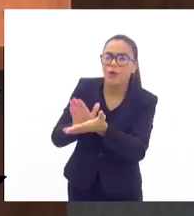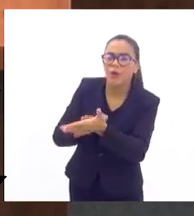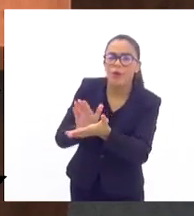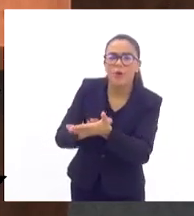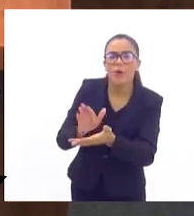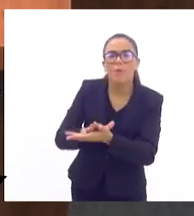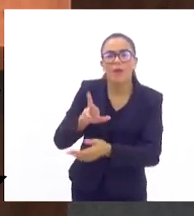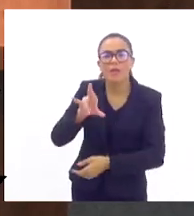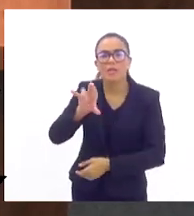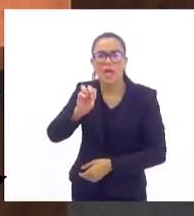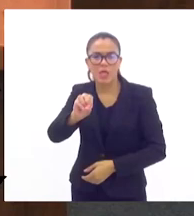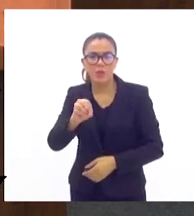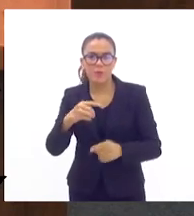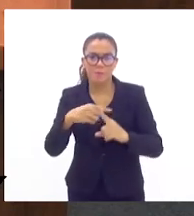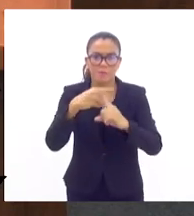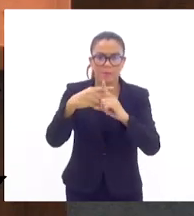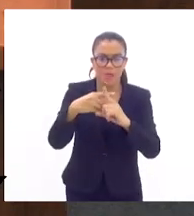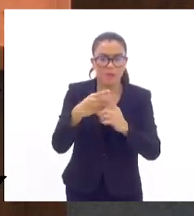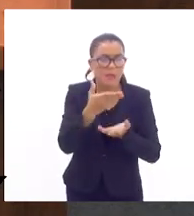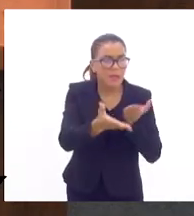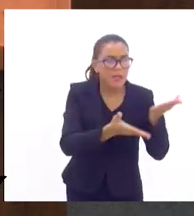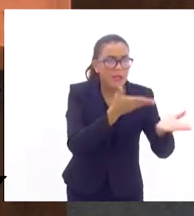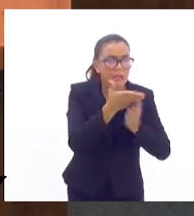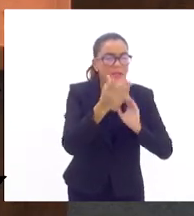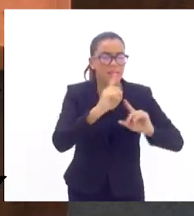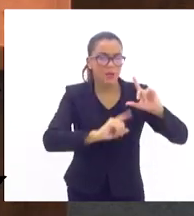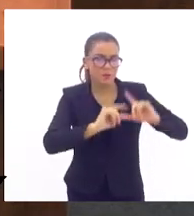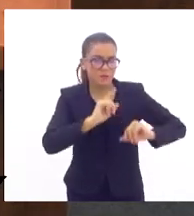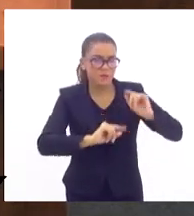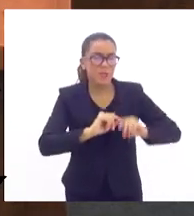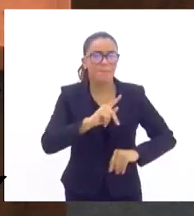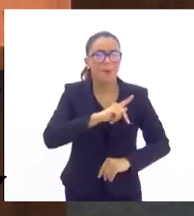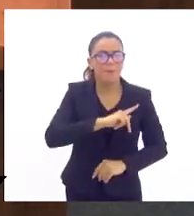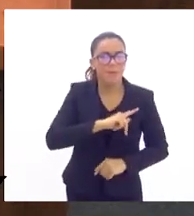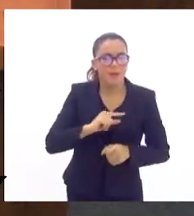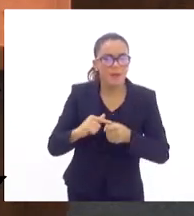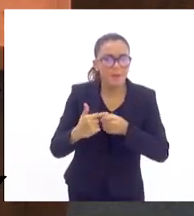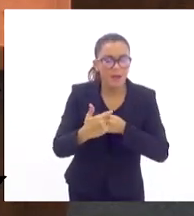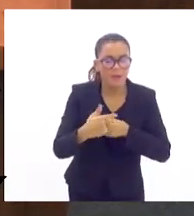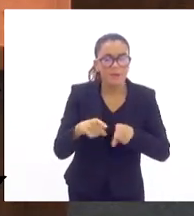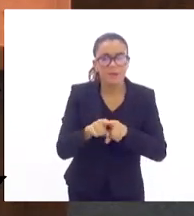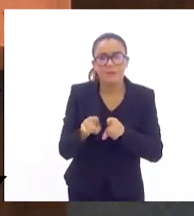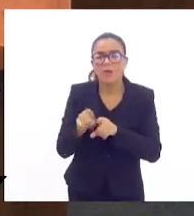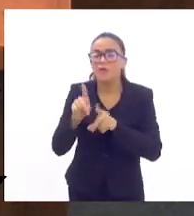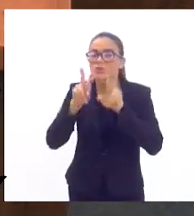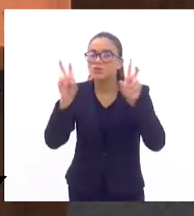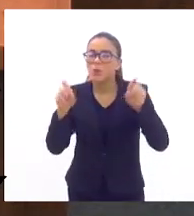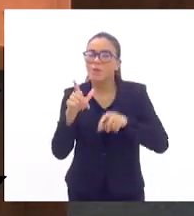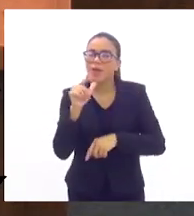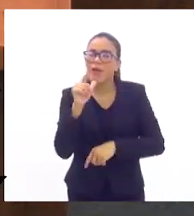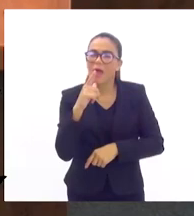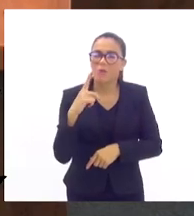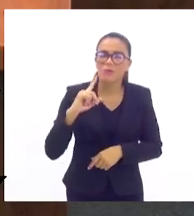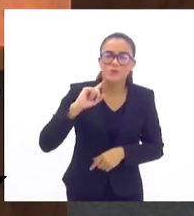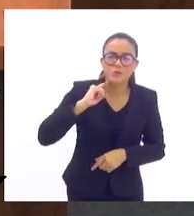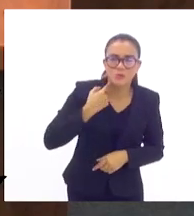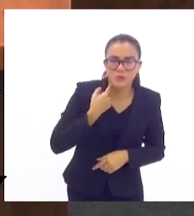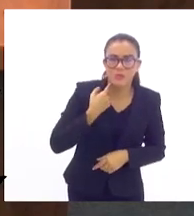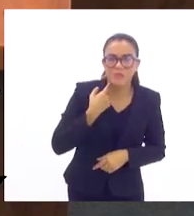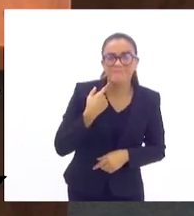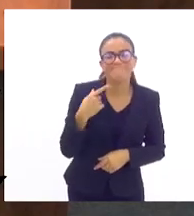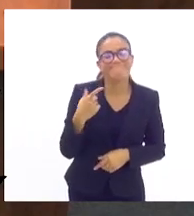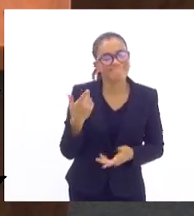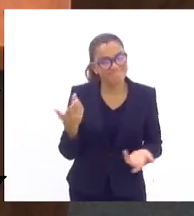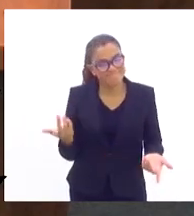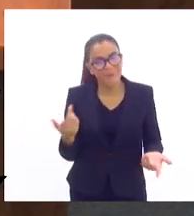reservatório para funcionar, para poder atender o bairro Palmeiras e o bairro Cruzeiro. Com relação ao esgoto, deputado Jari, é muito triste você